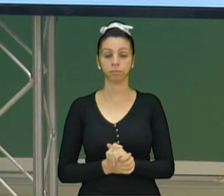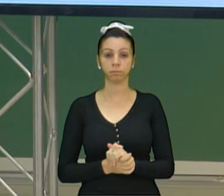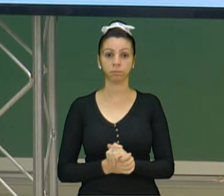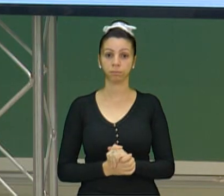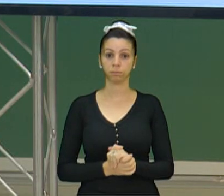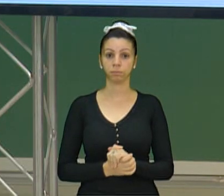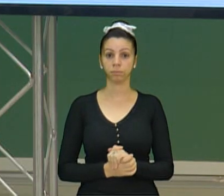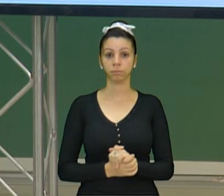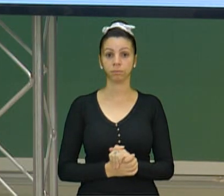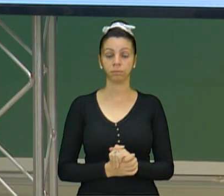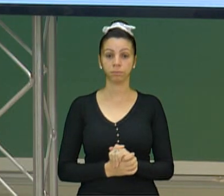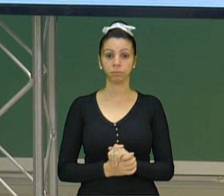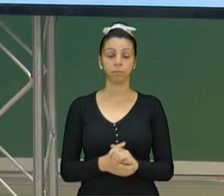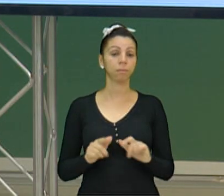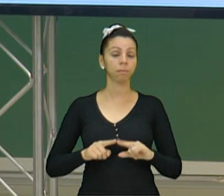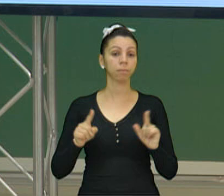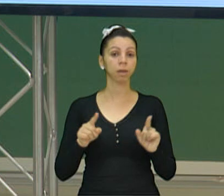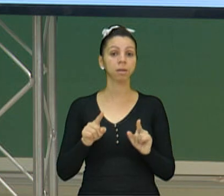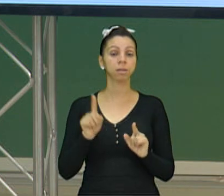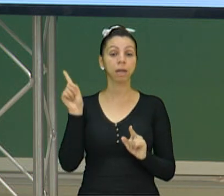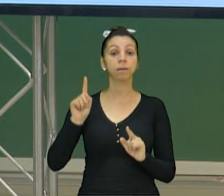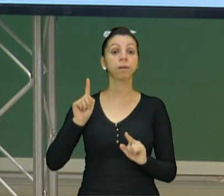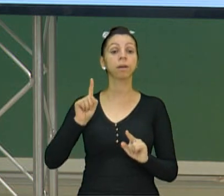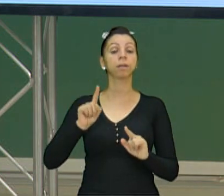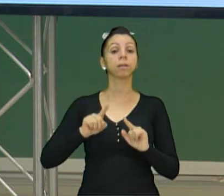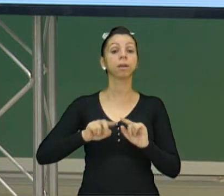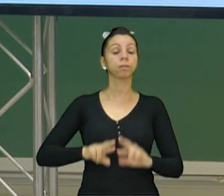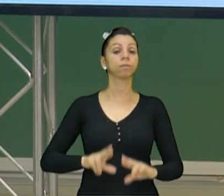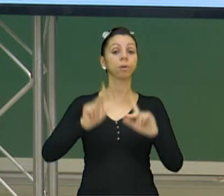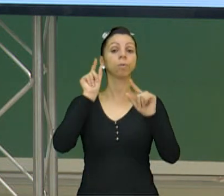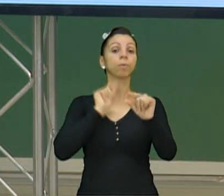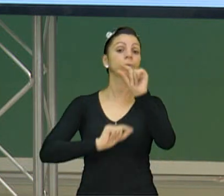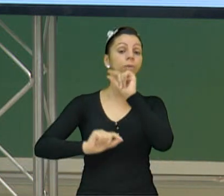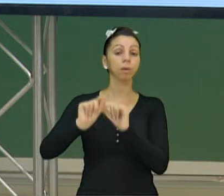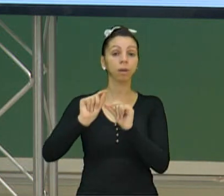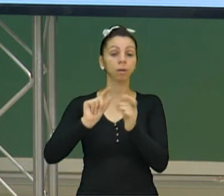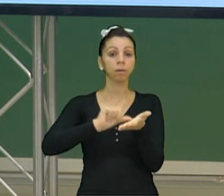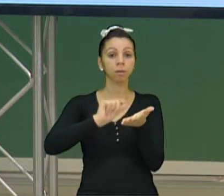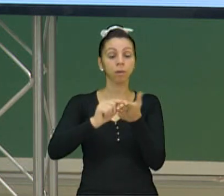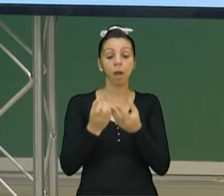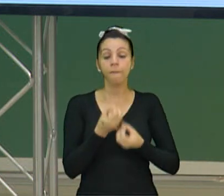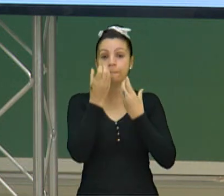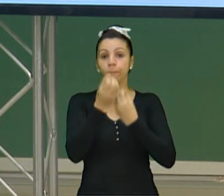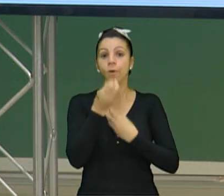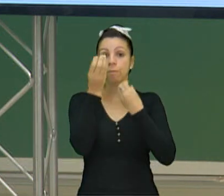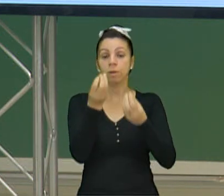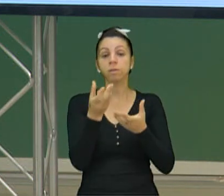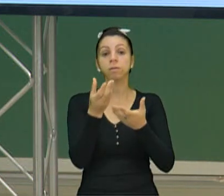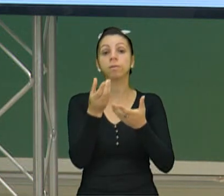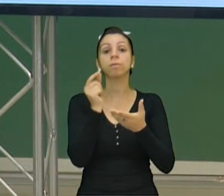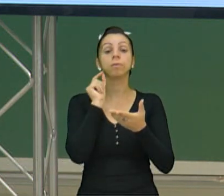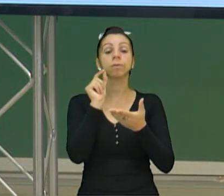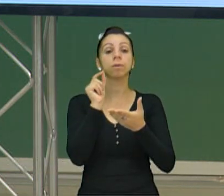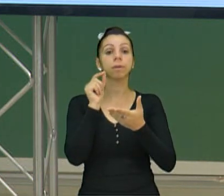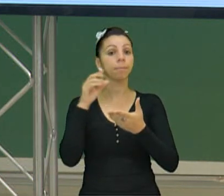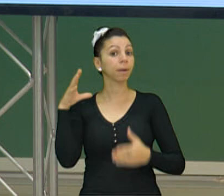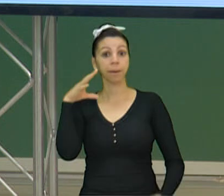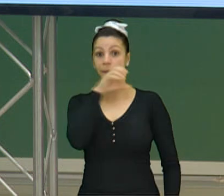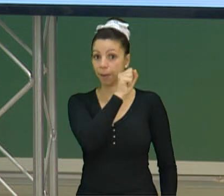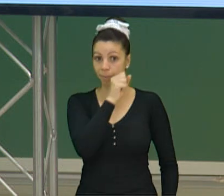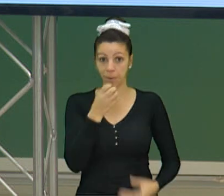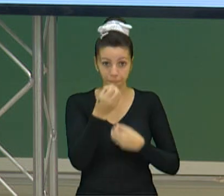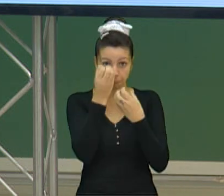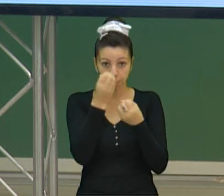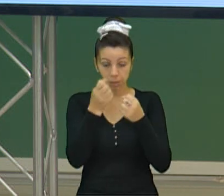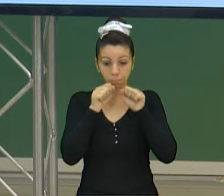essa mídia online, só que talvez aqui a diferença era que os dados, eles eram transmitidos de forma mais rápida,